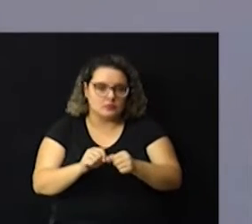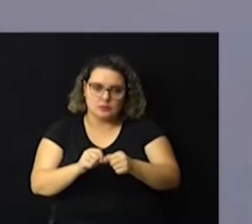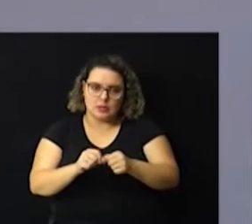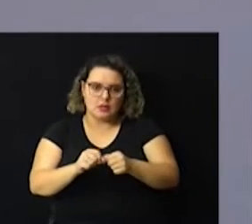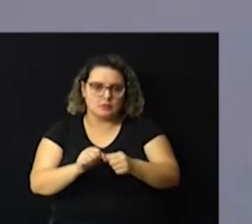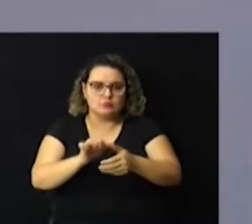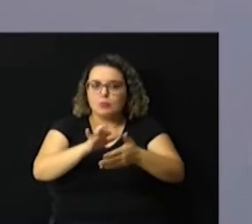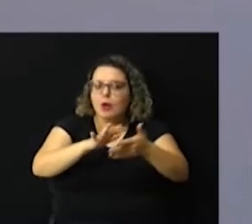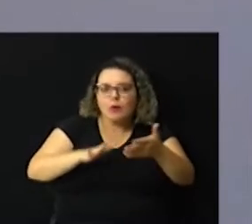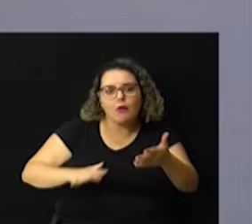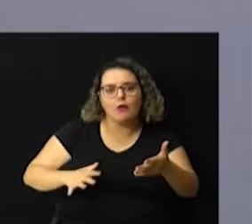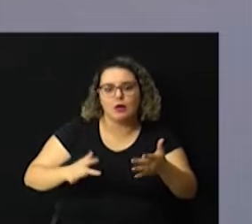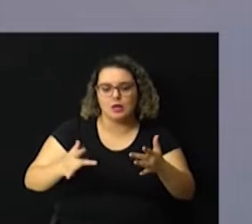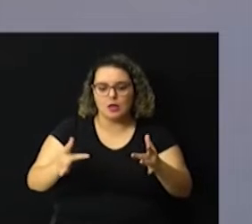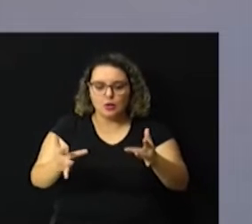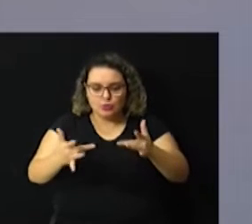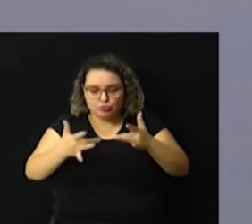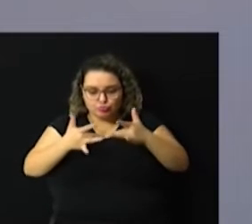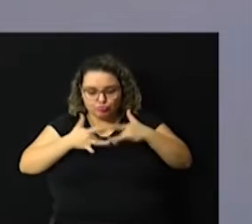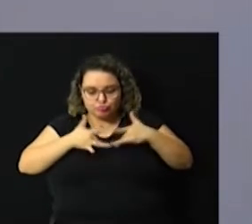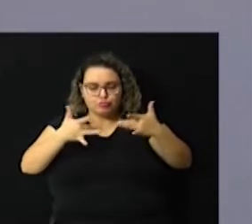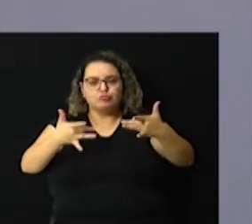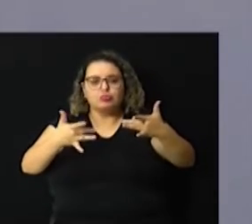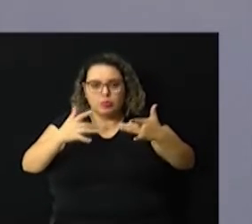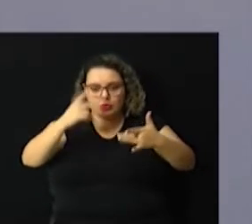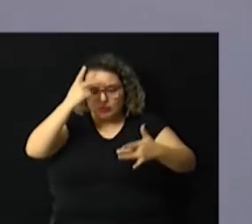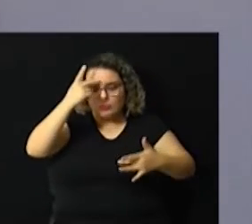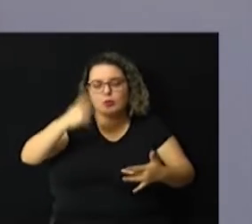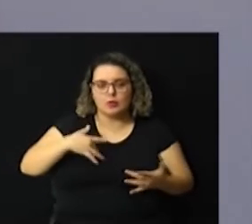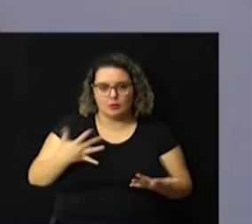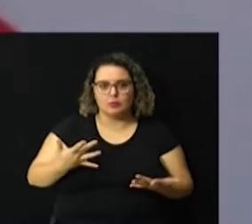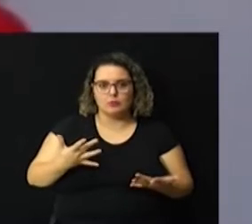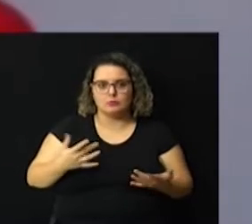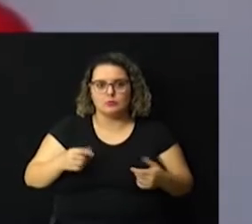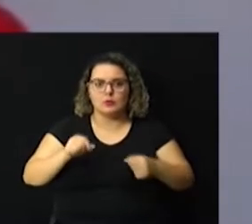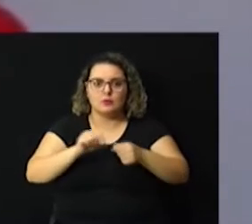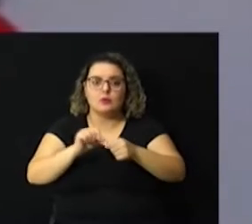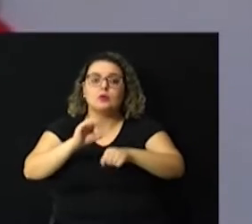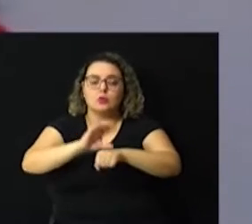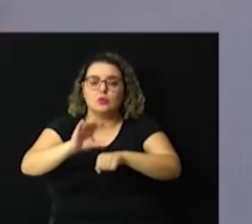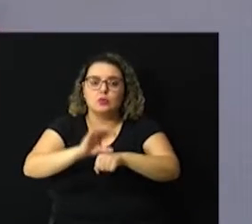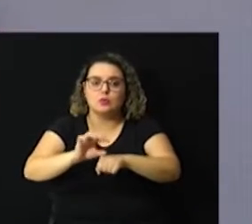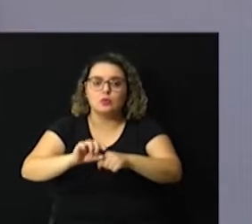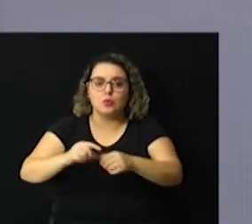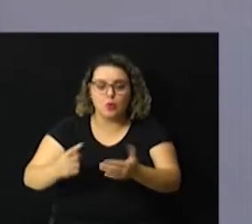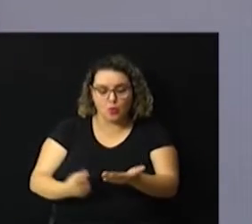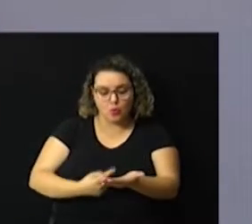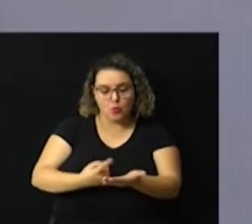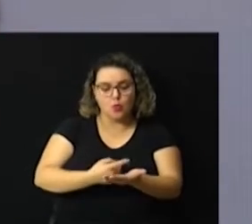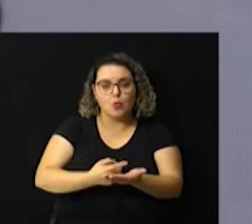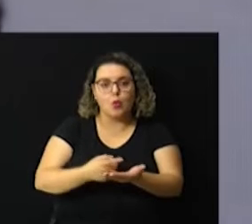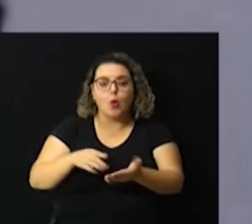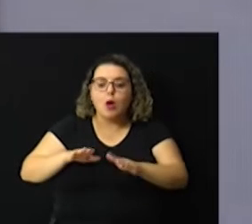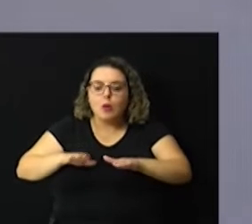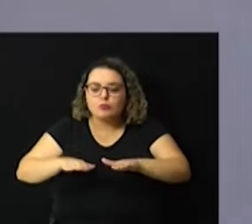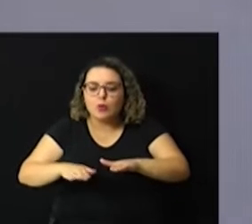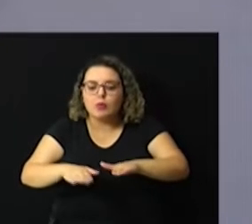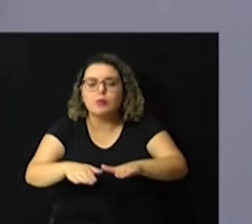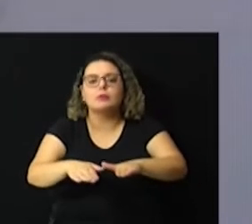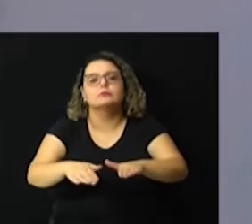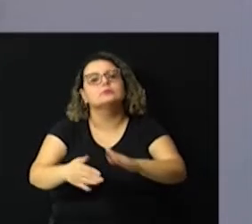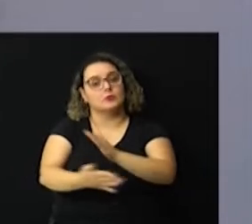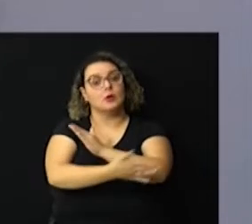comigo mesmo. Então, eu comecei a fazer um curso de encadernação, aprendi a costurar, e isso me ajudou